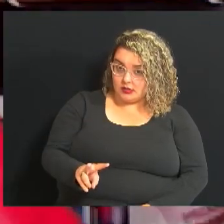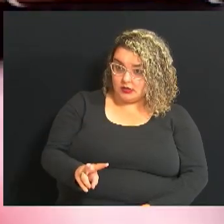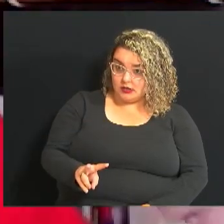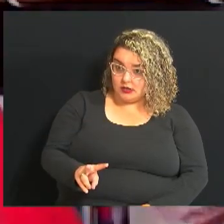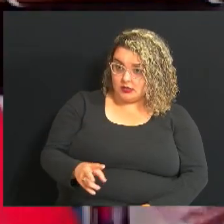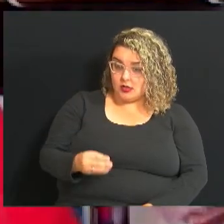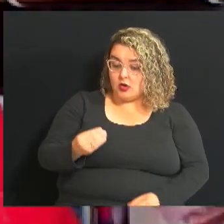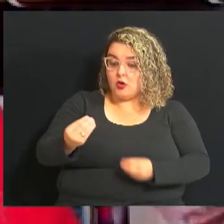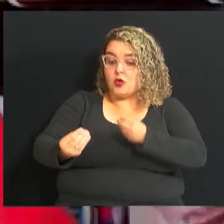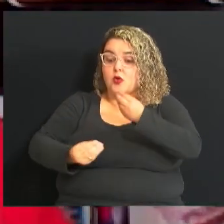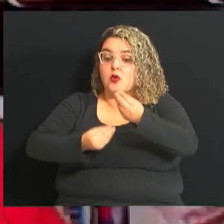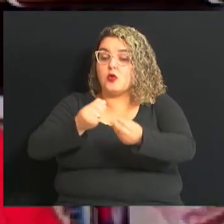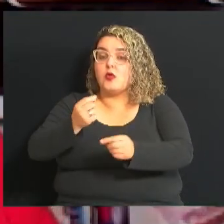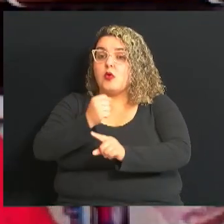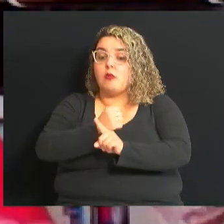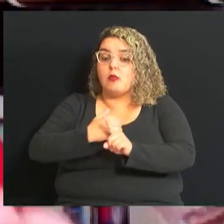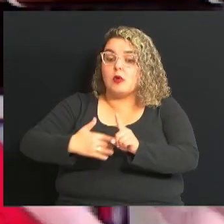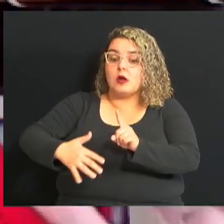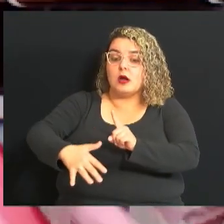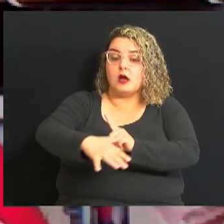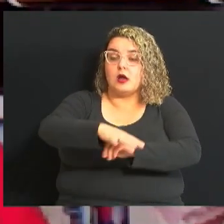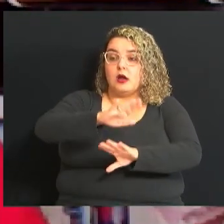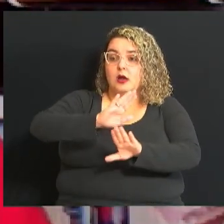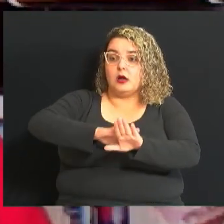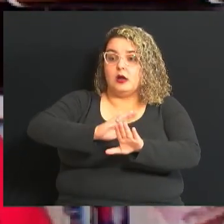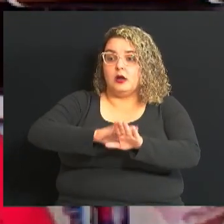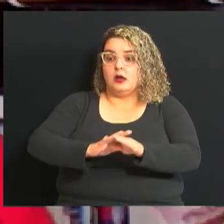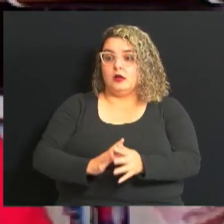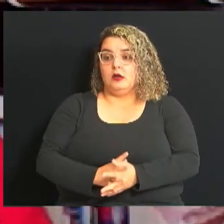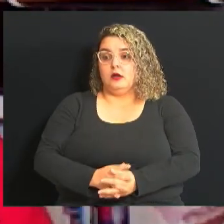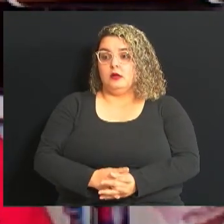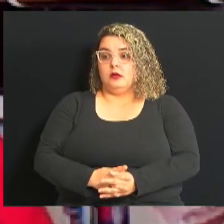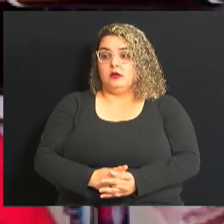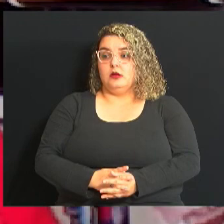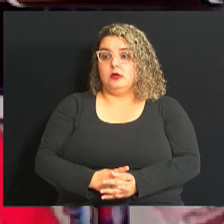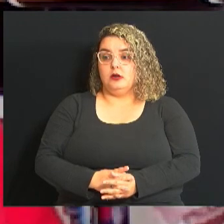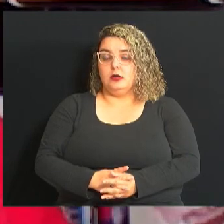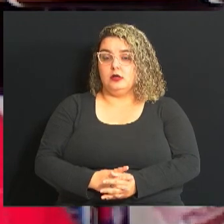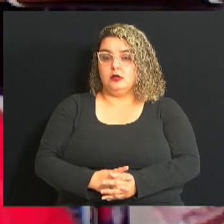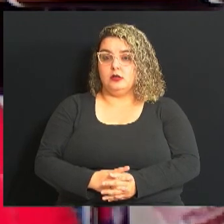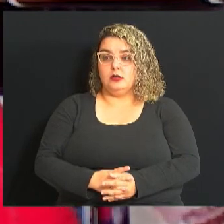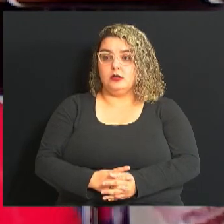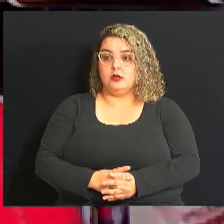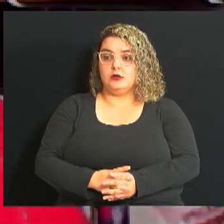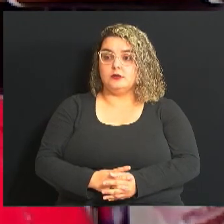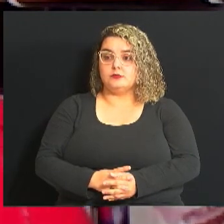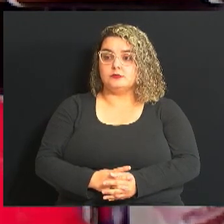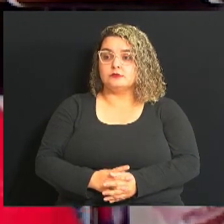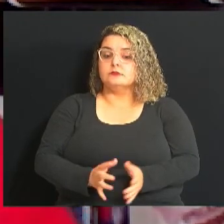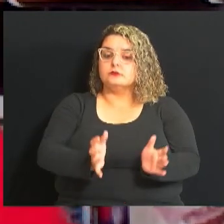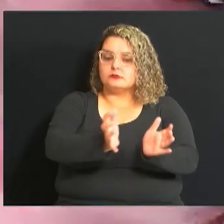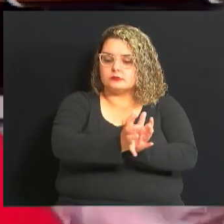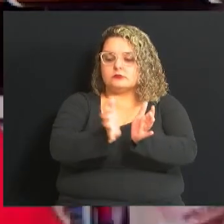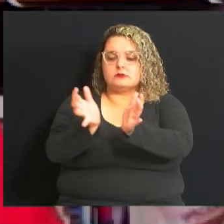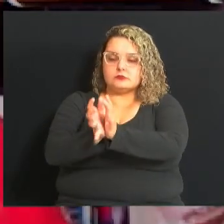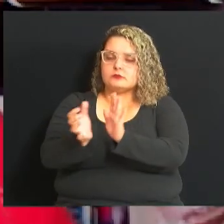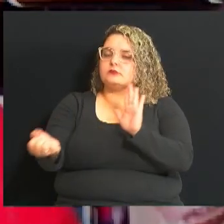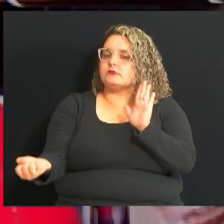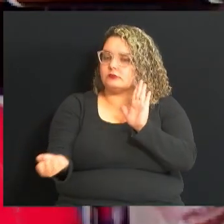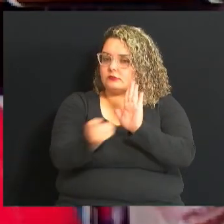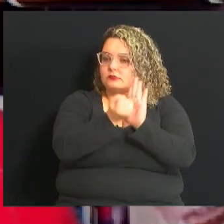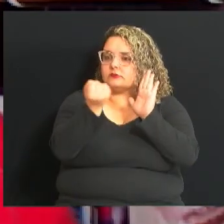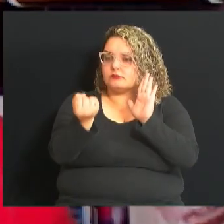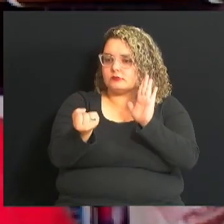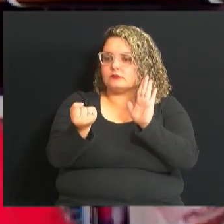as sociedades funcionam, e aí nas sociedades de classe isso fica muito marcado, nas